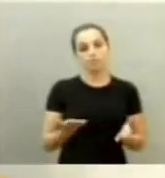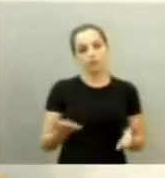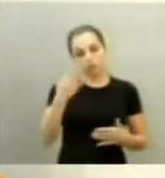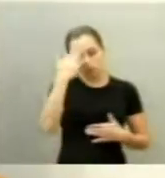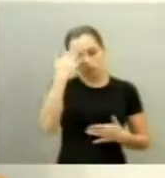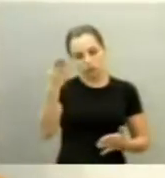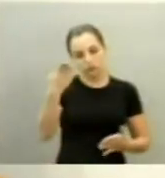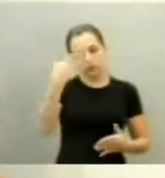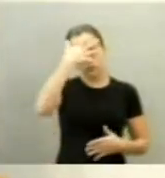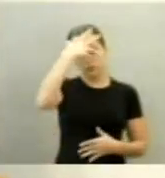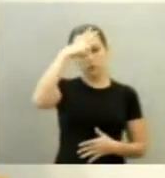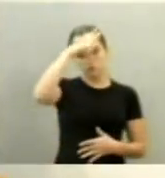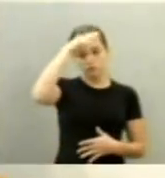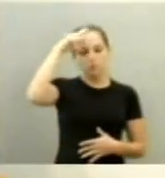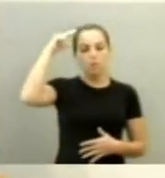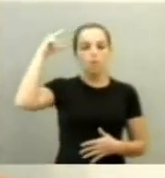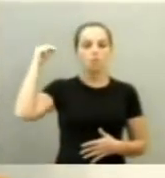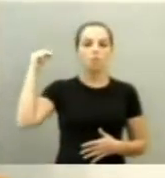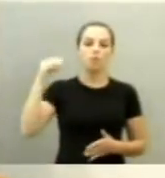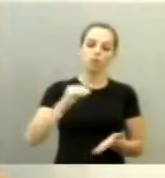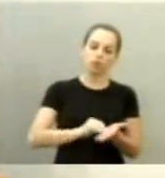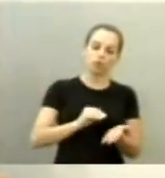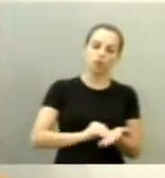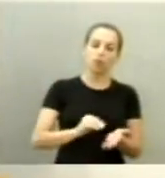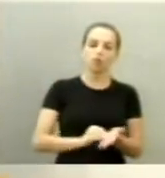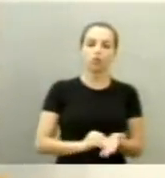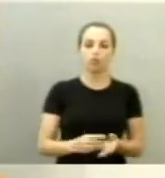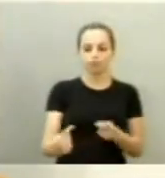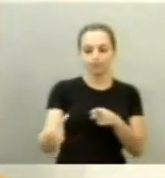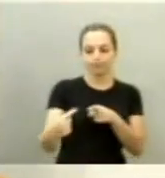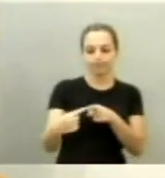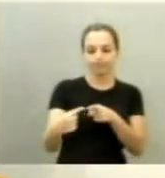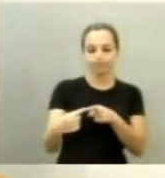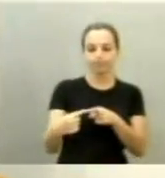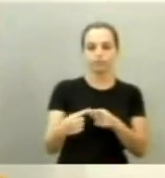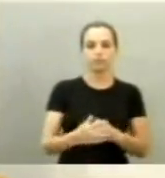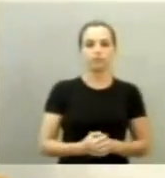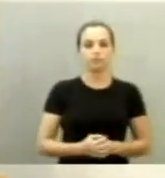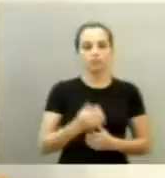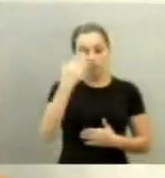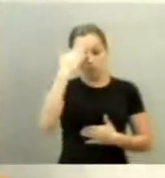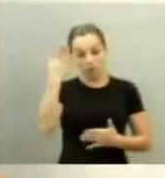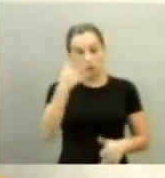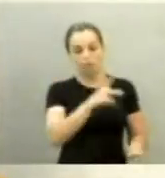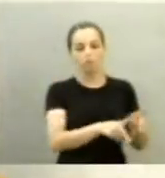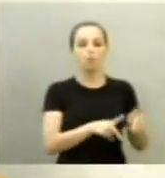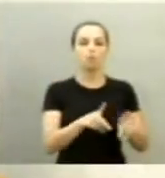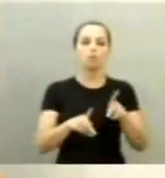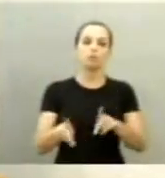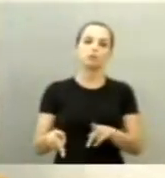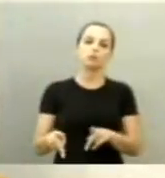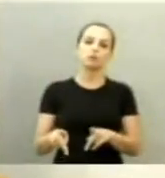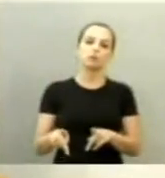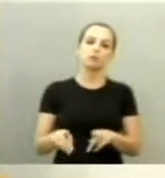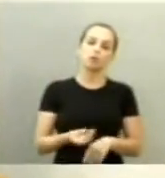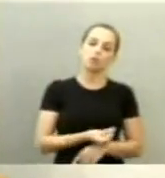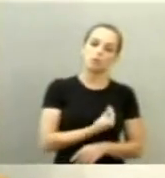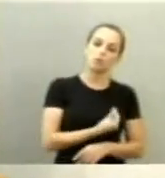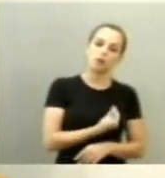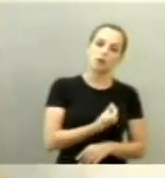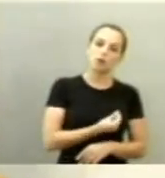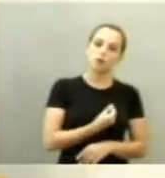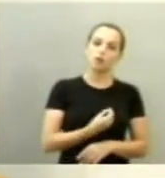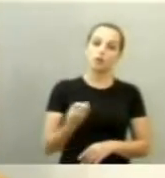também ao prefeito Alessandro por esse entendimento. Agradecer à população, né, que participou, né, com as entidades